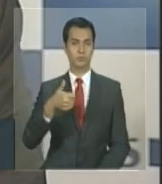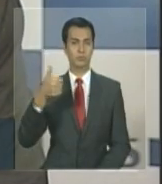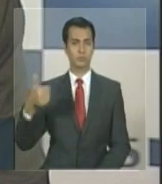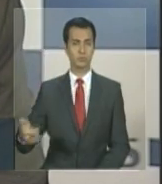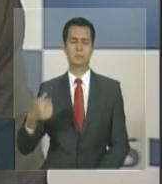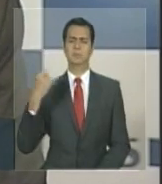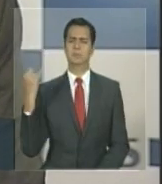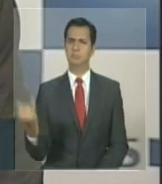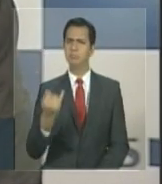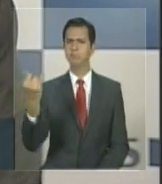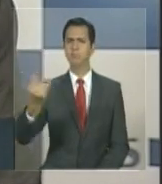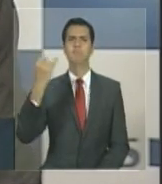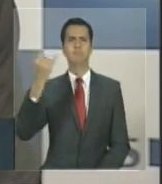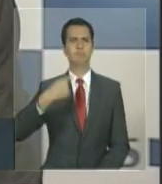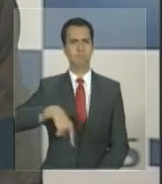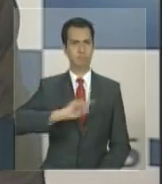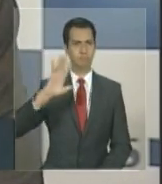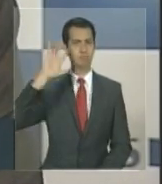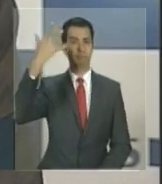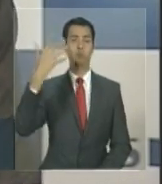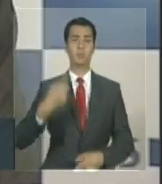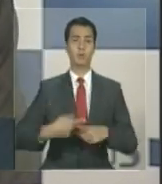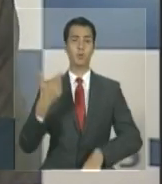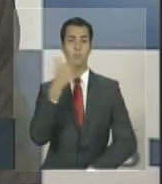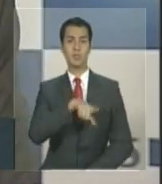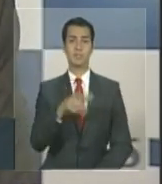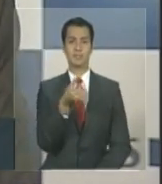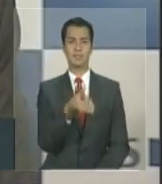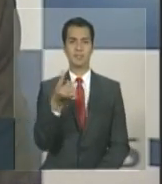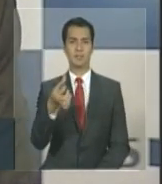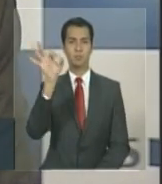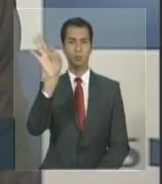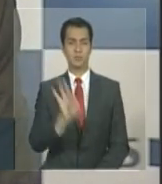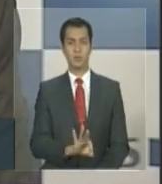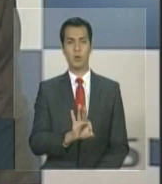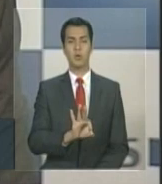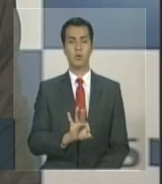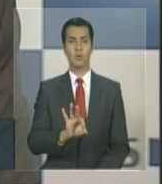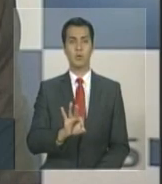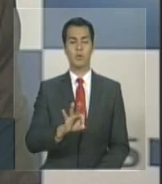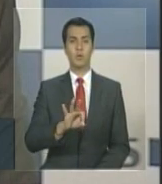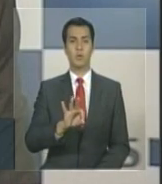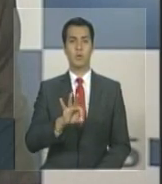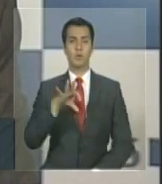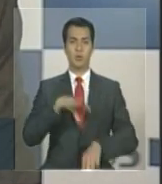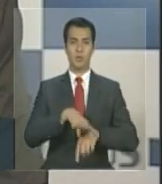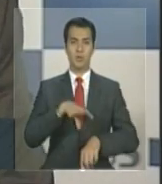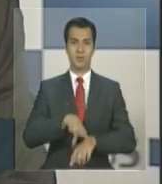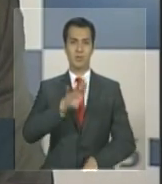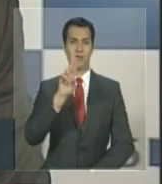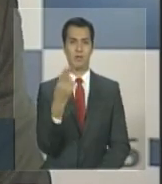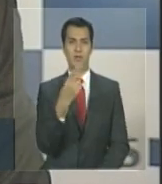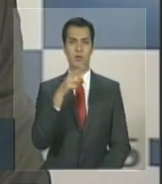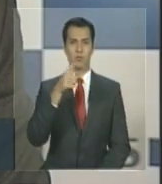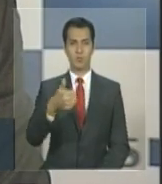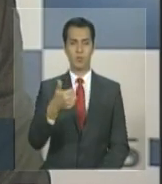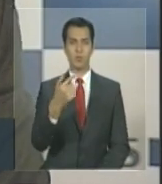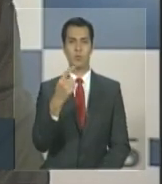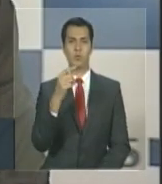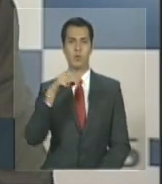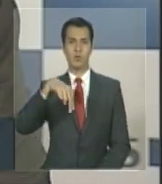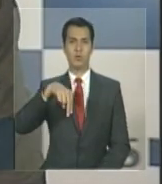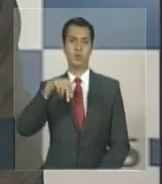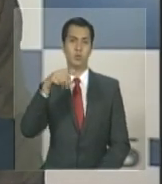foram fundamentais para a redução de 66% dos óbitos pelo H1N1 em 2011 comparado com